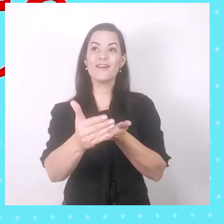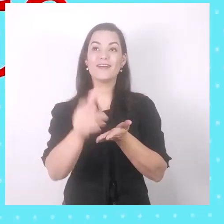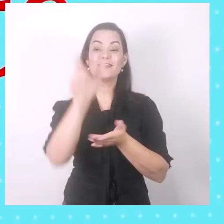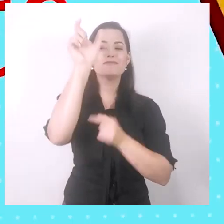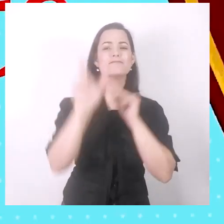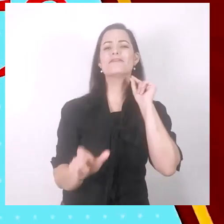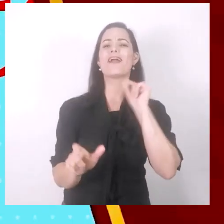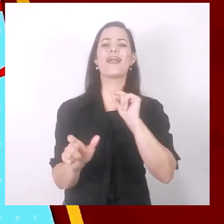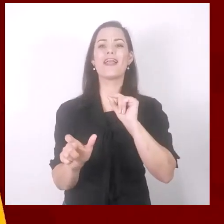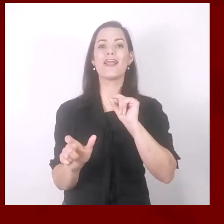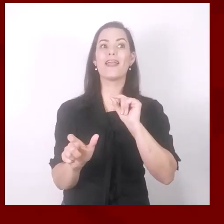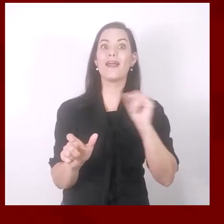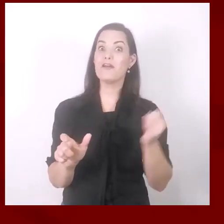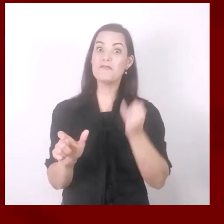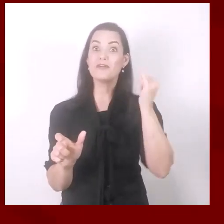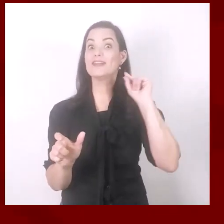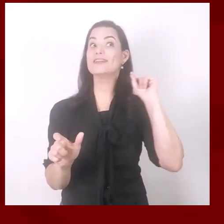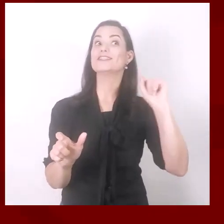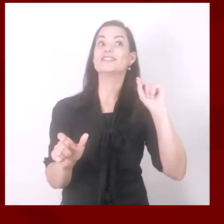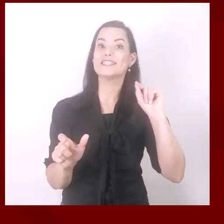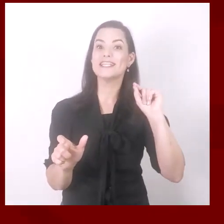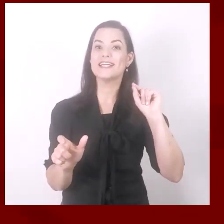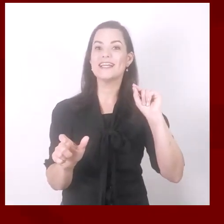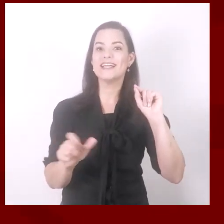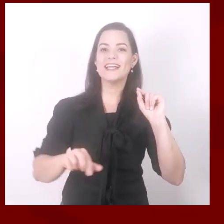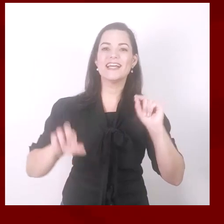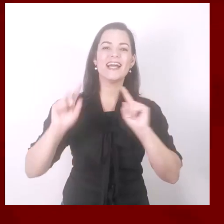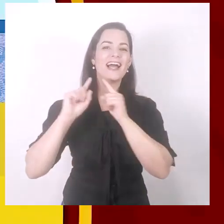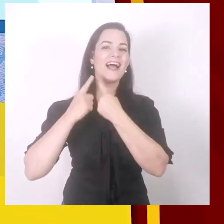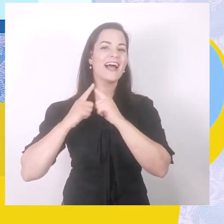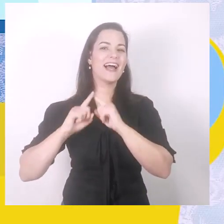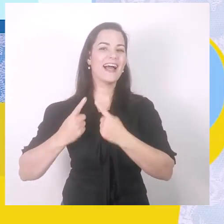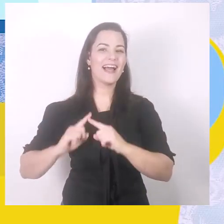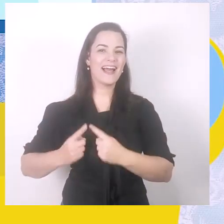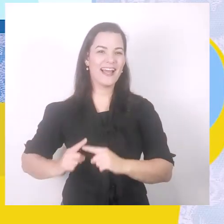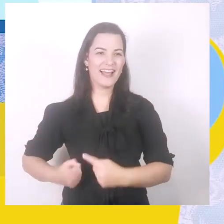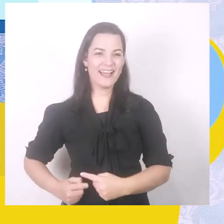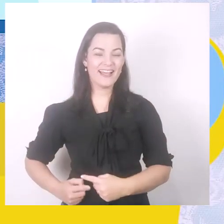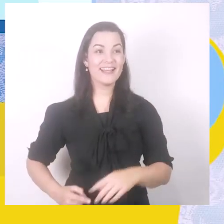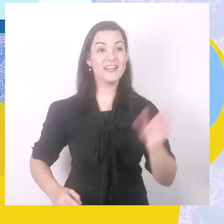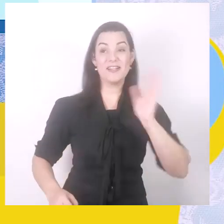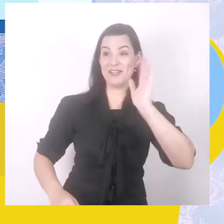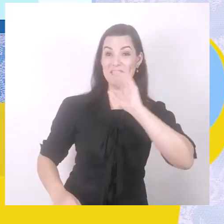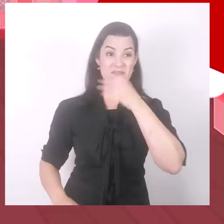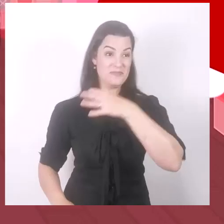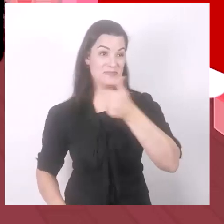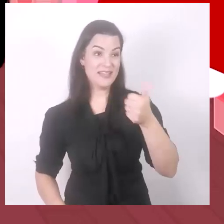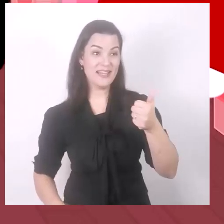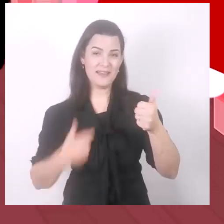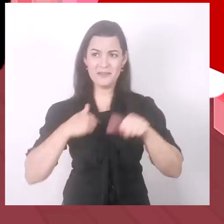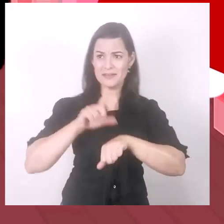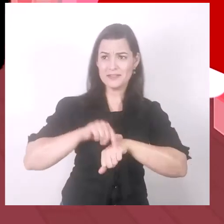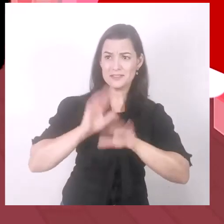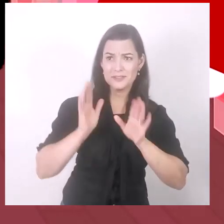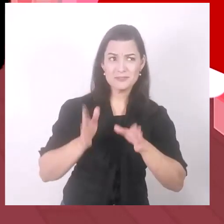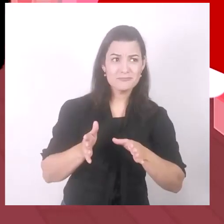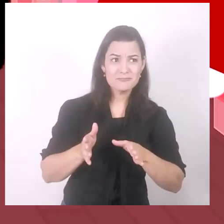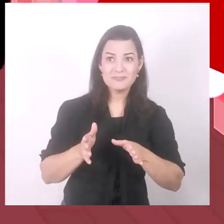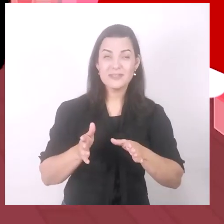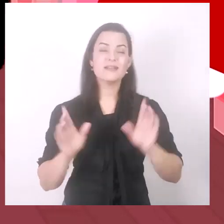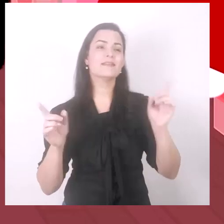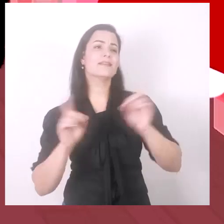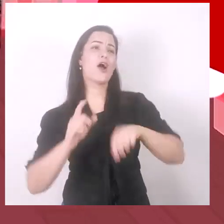ninguém menos do que Rapunzel! E aí, galera? Gente, eu tô atrasada. Você chegou bem na